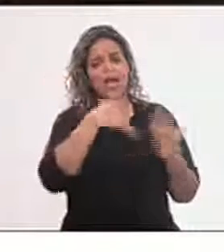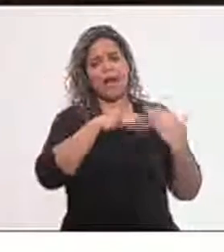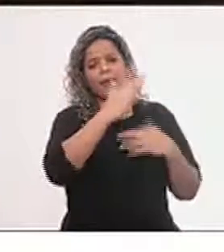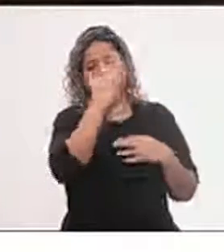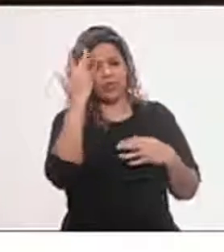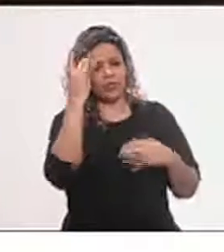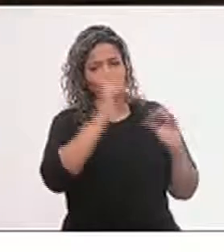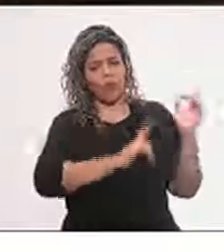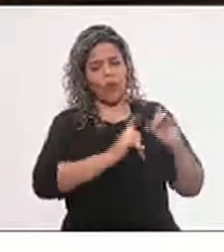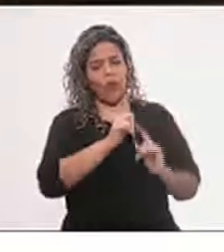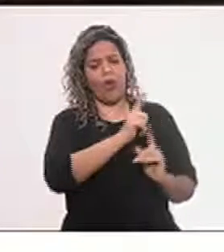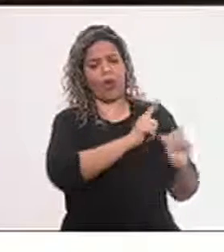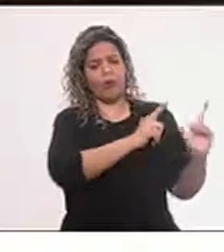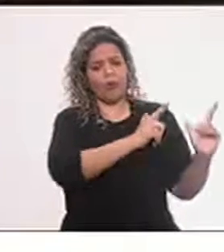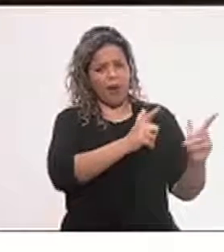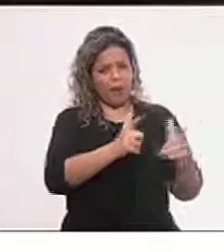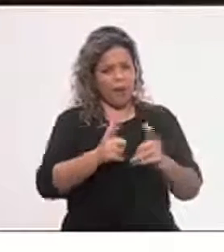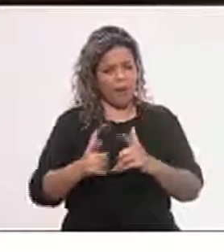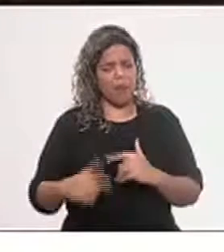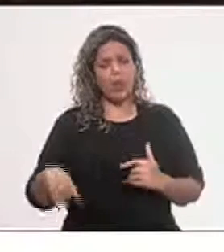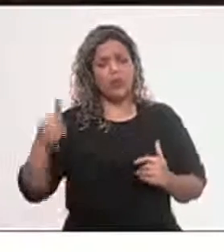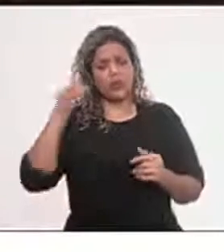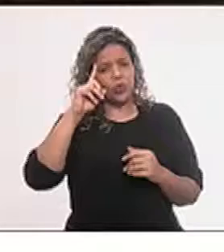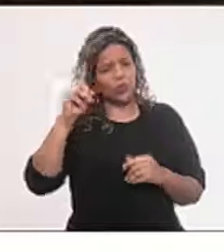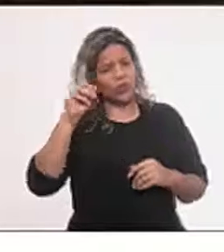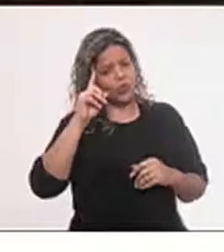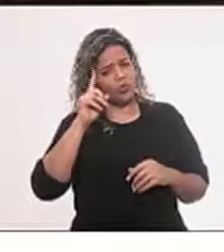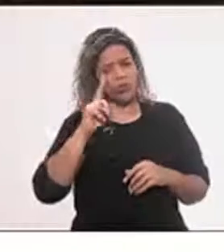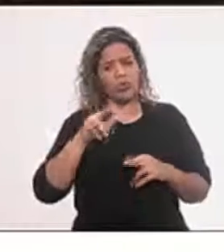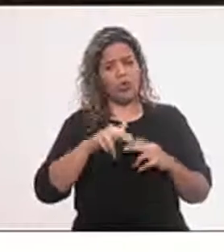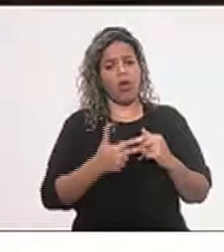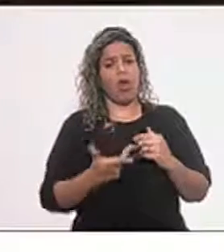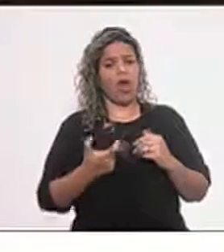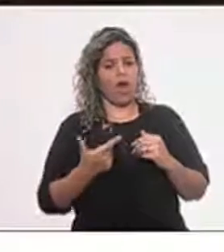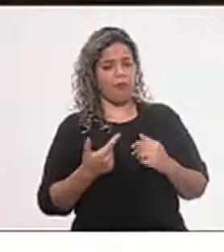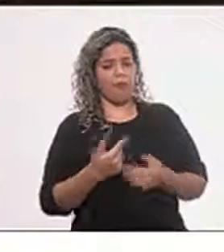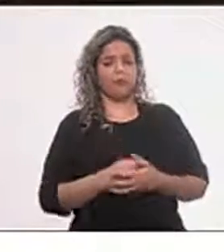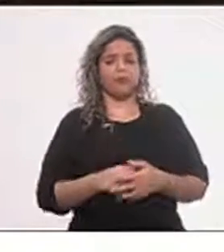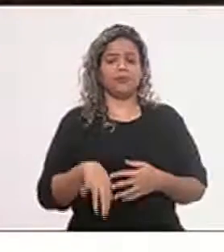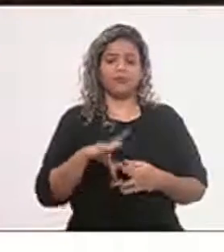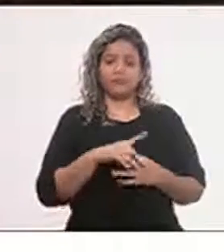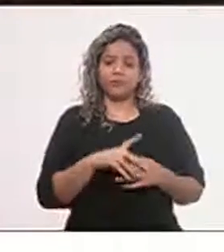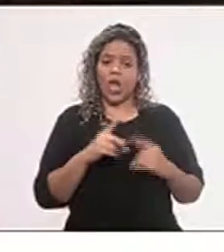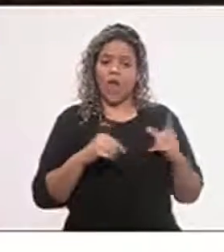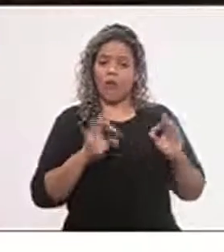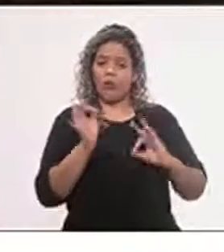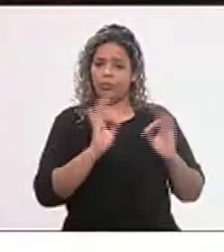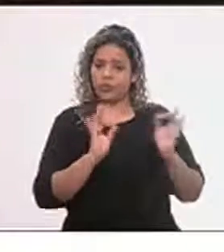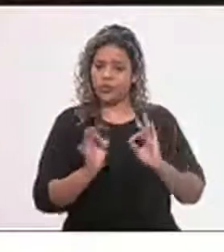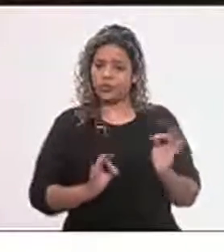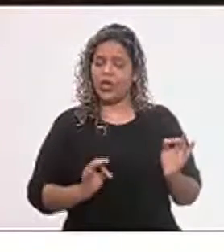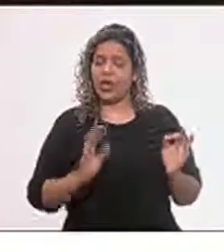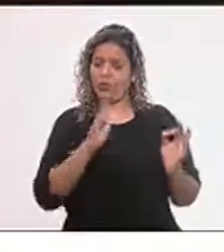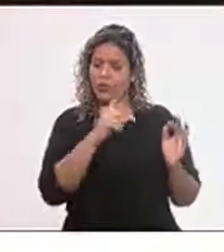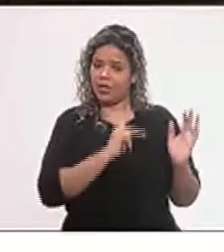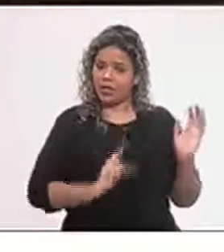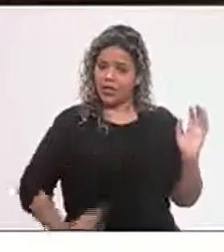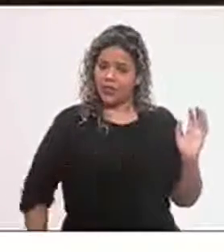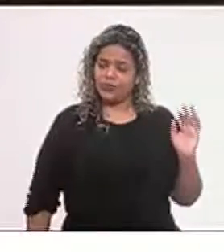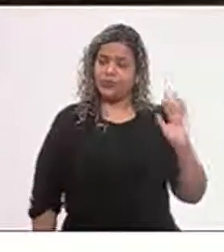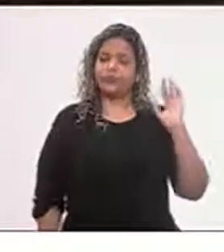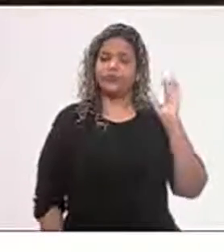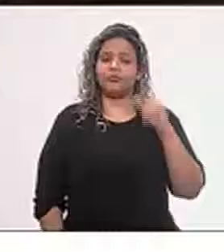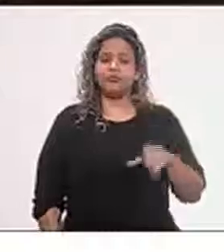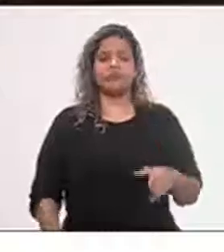pessoas assassinadas cotidianamente por arma de fogo. É um projeto, senhor presidente, que